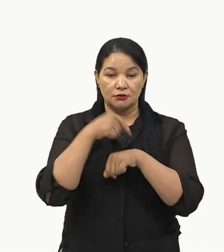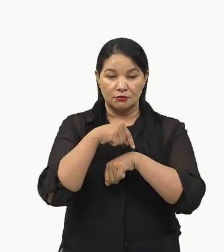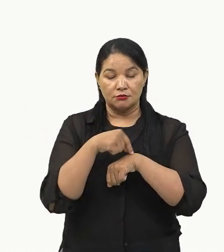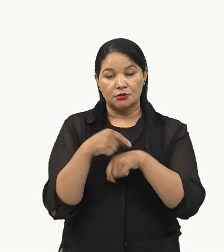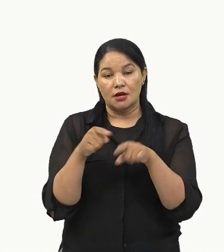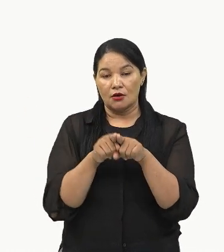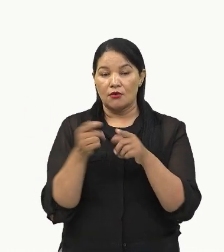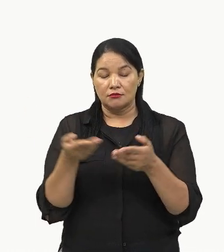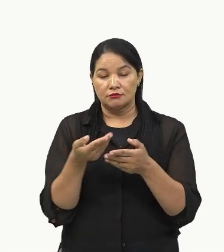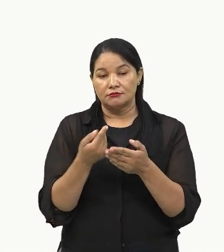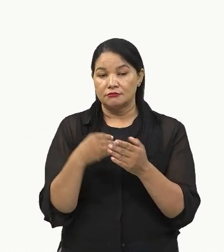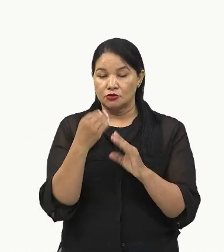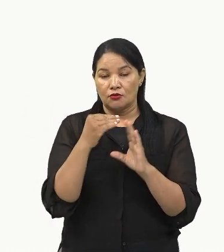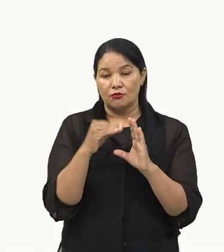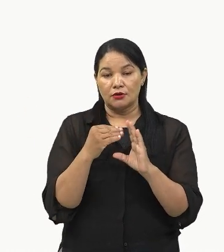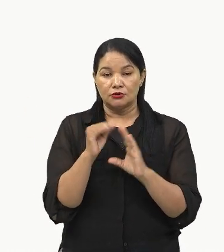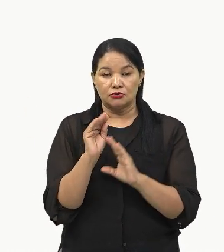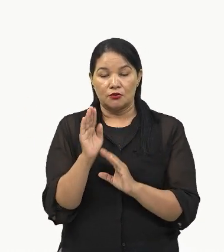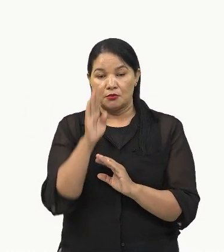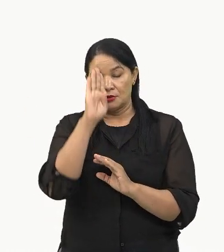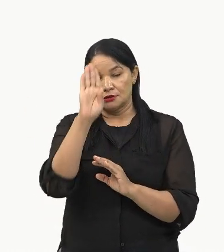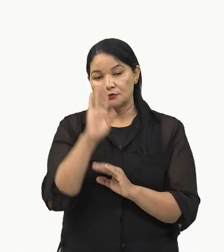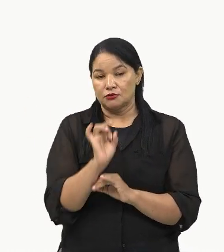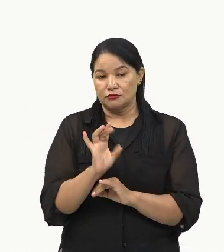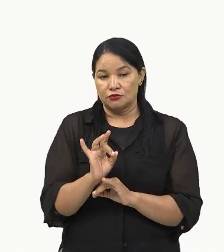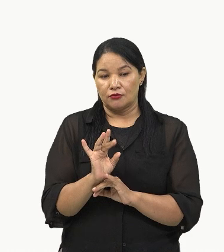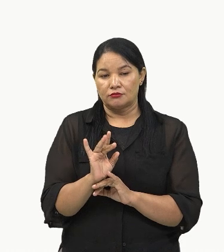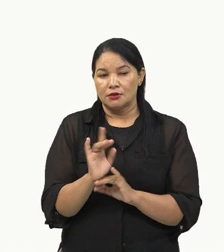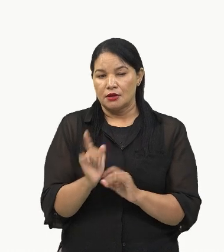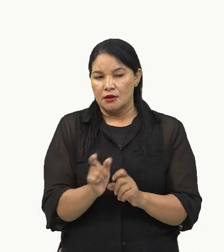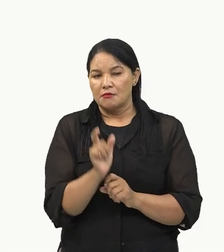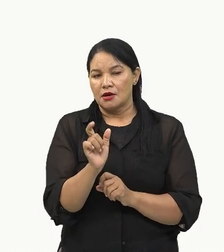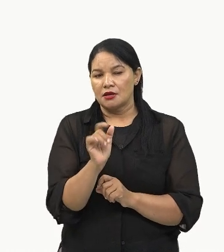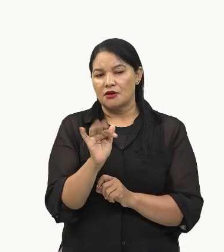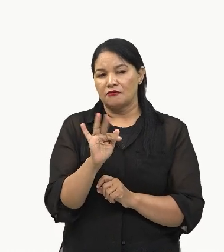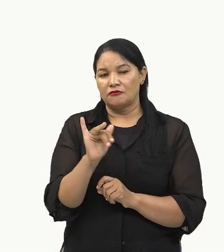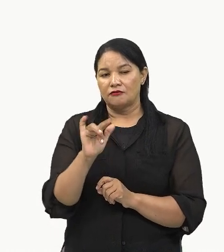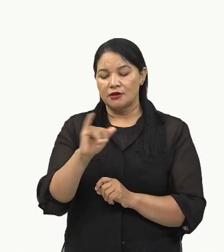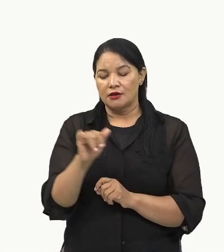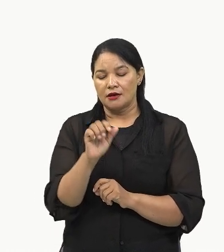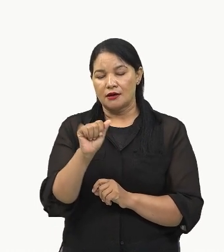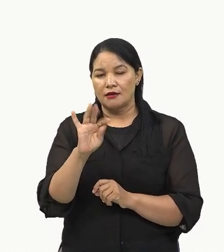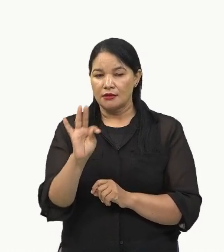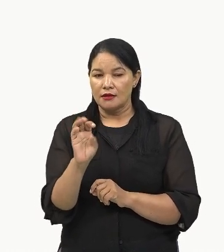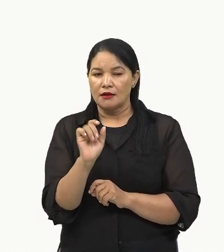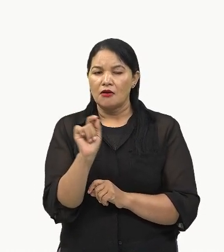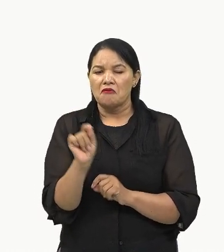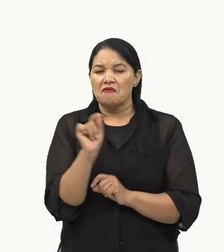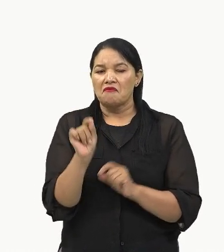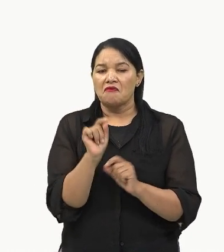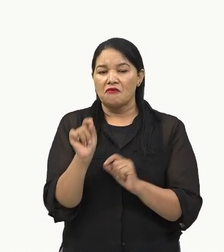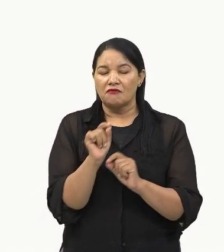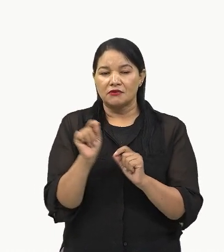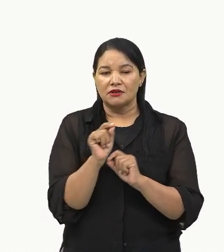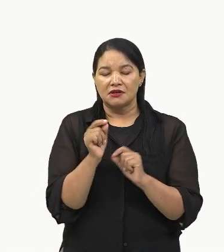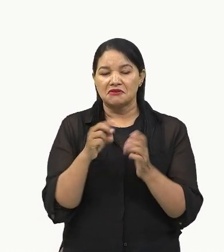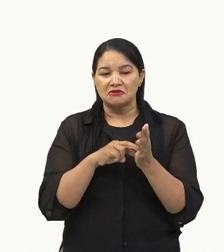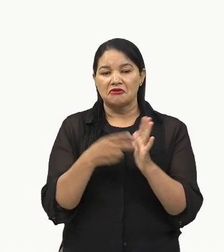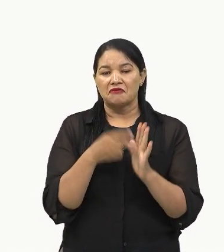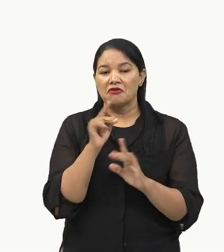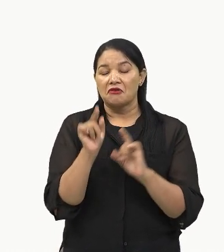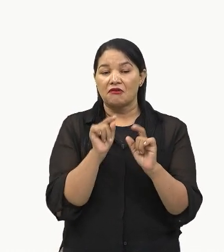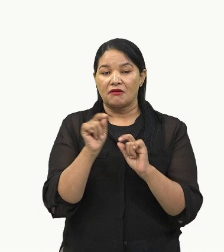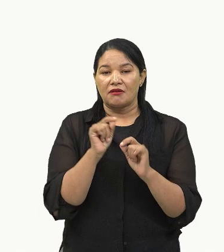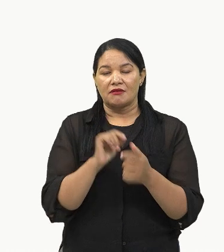né? Fíjate. O que é fíjate, professor? Preste atenção. Fíjate significa isso.